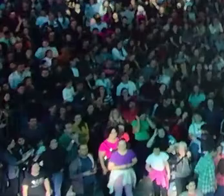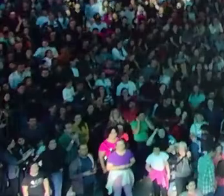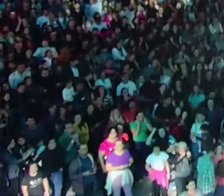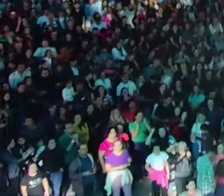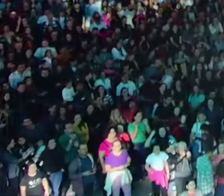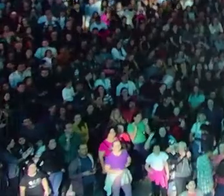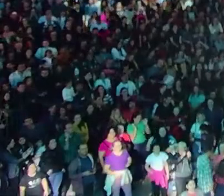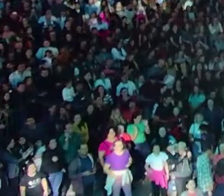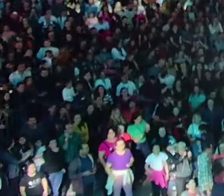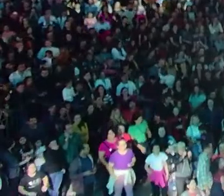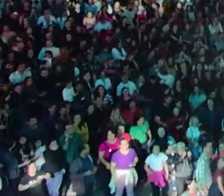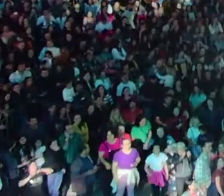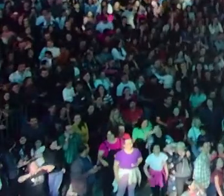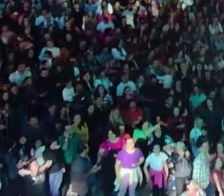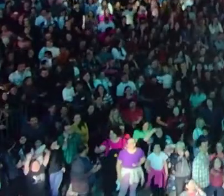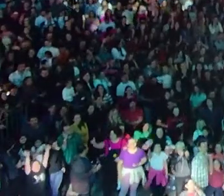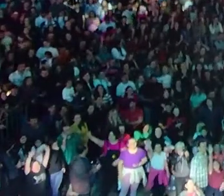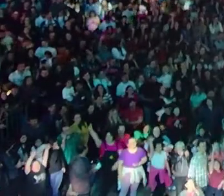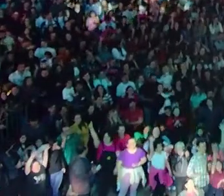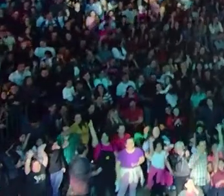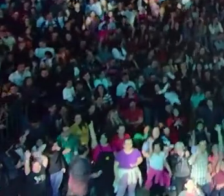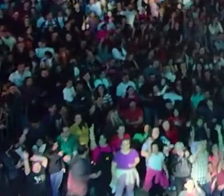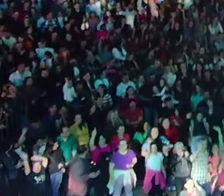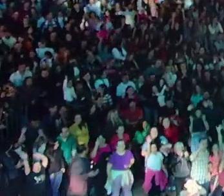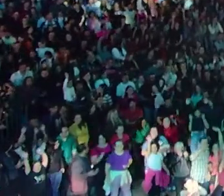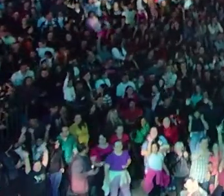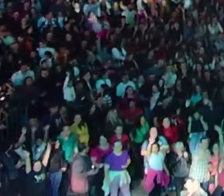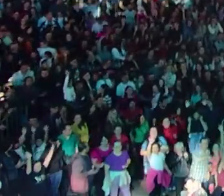tem criança aqui nesse lugar